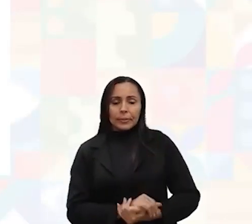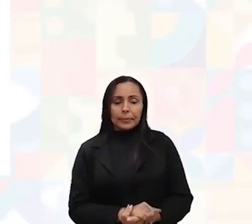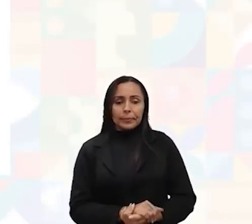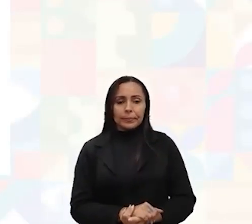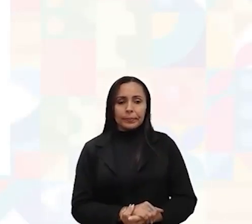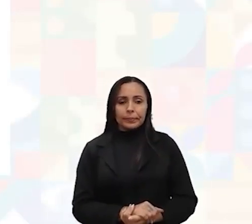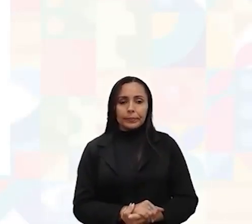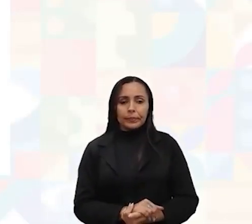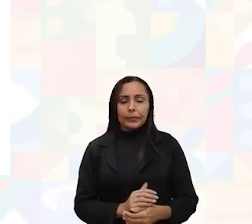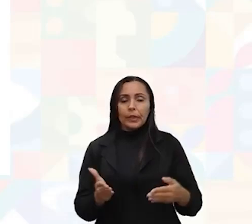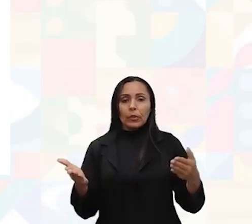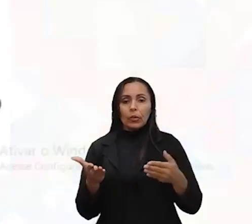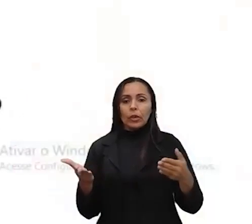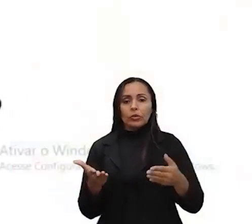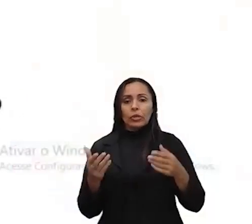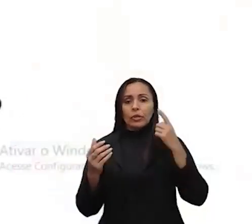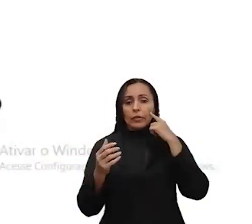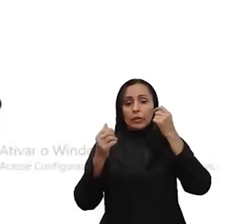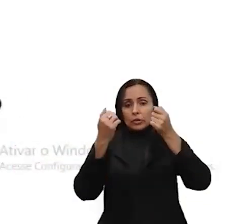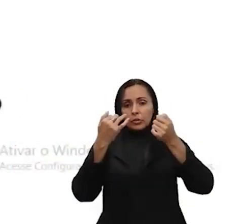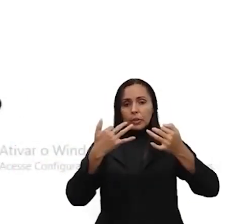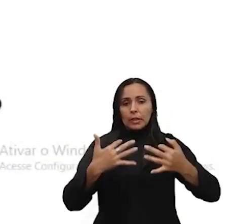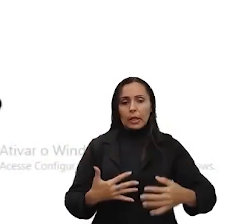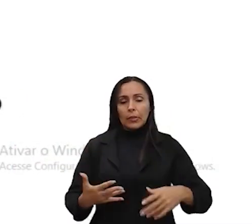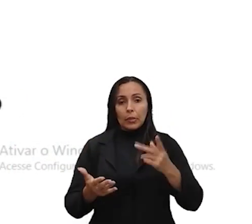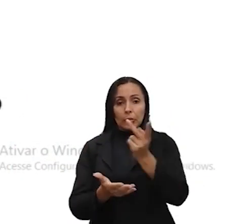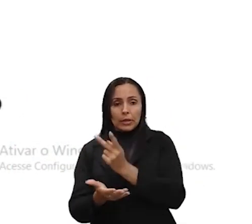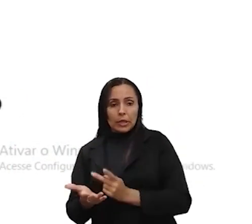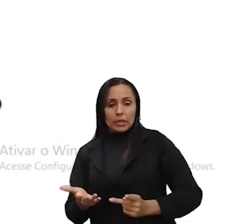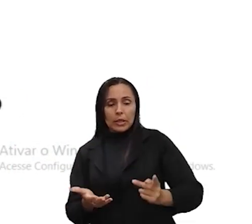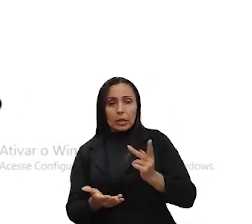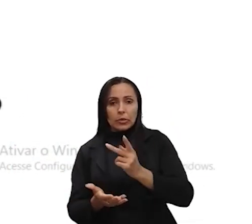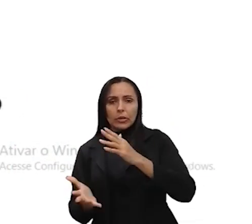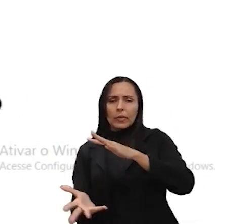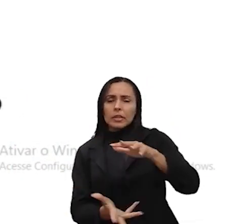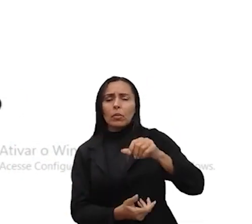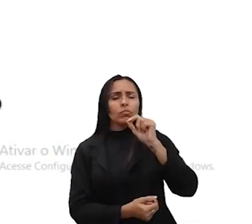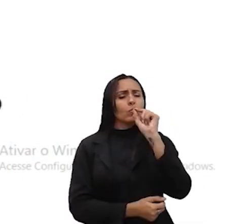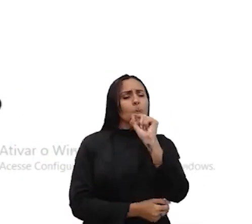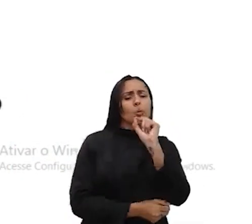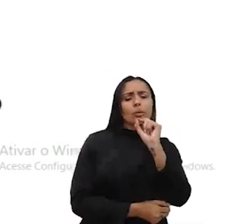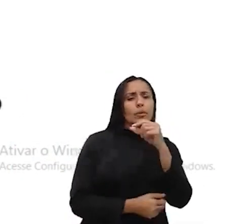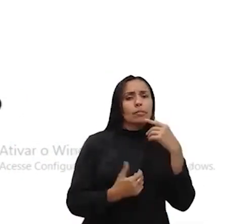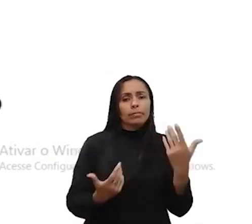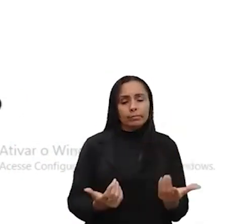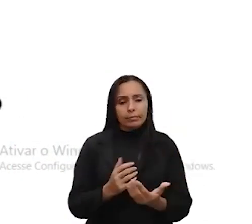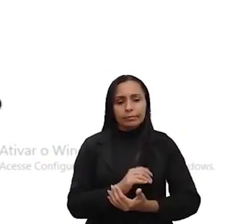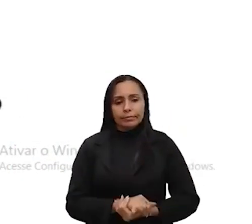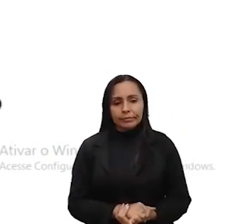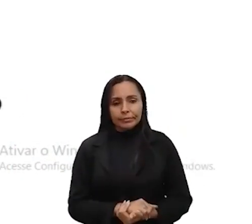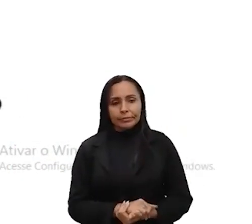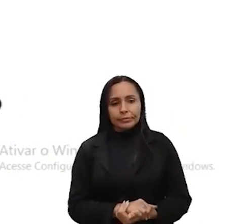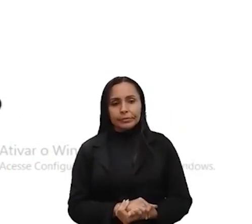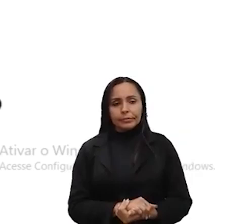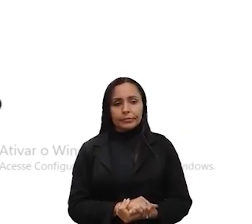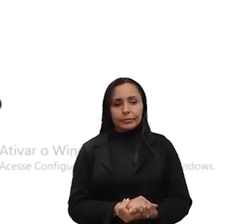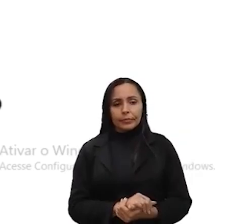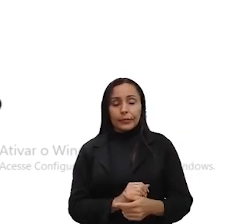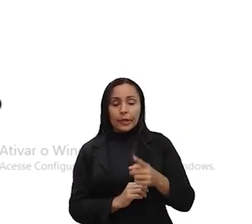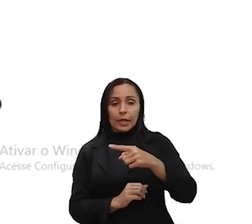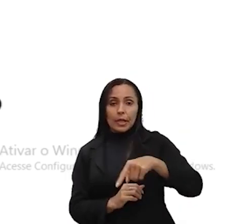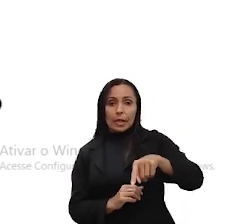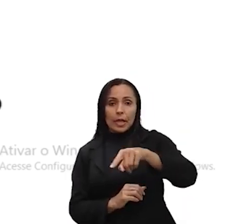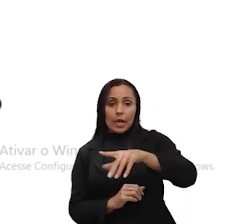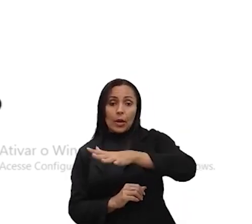E agora a gente vai falar um pouco sobre desenho universal. O que é o desenho universal? Ele é uma